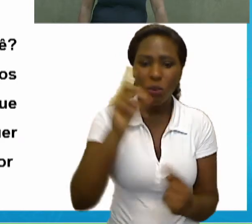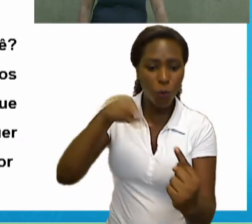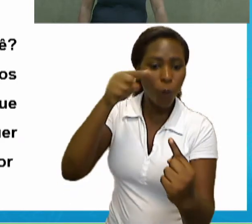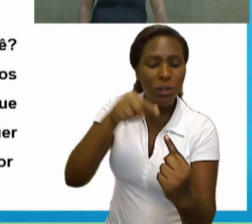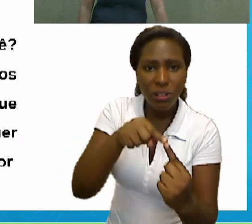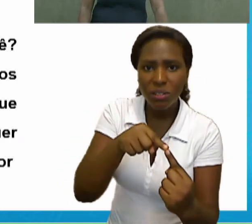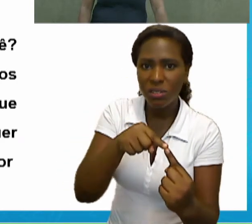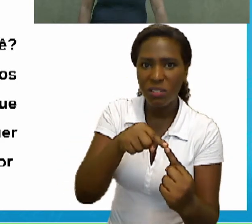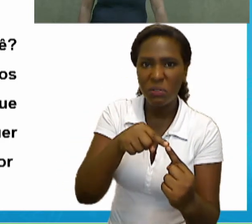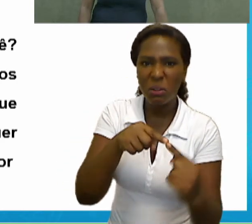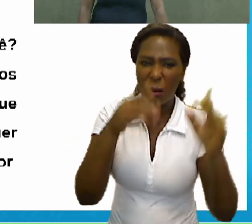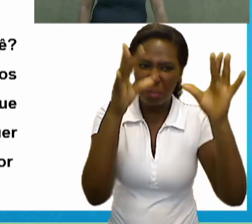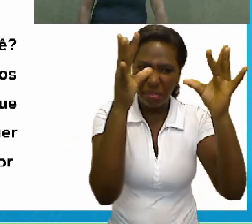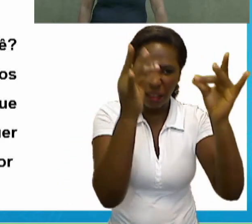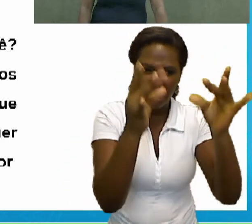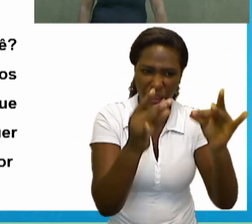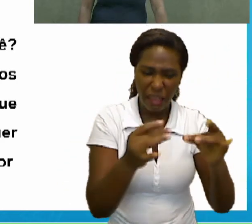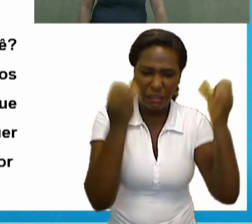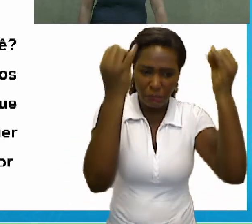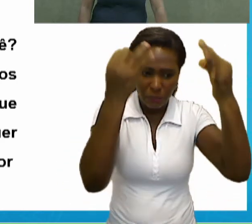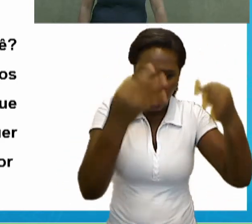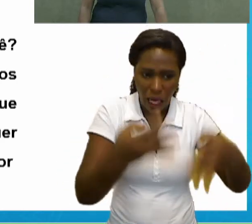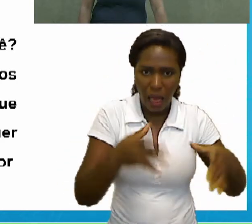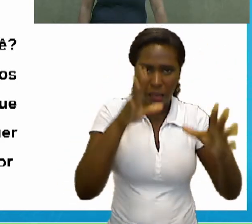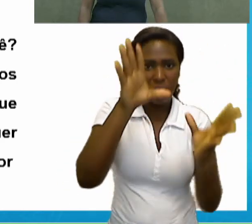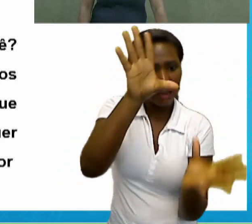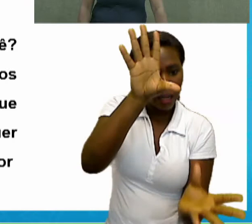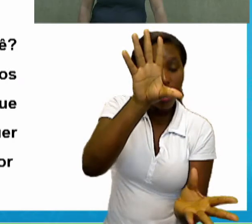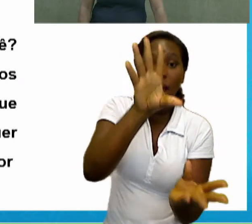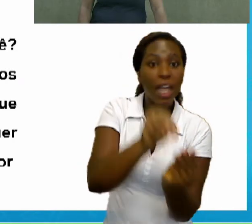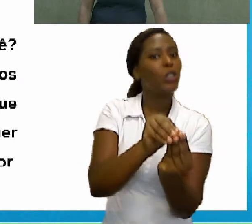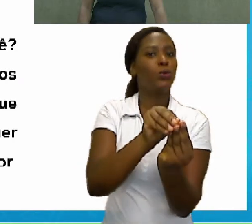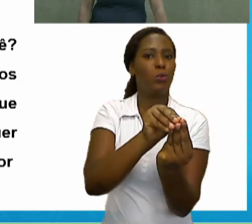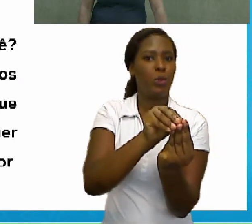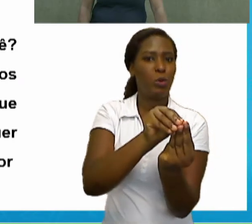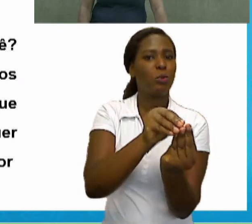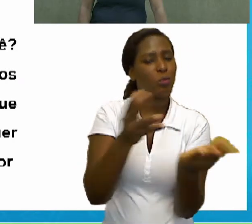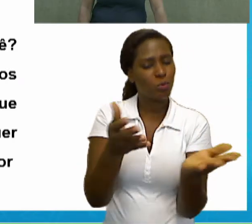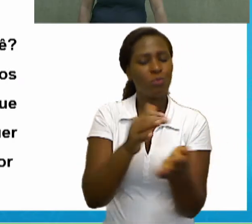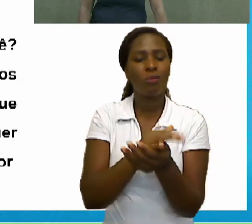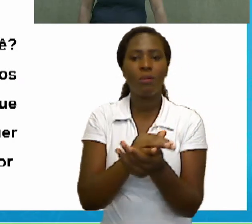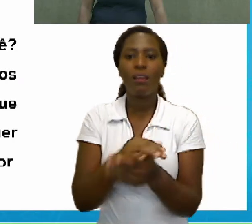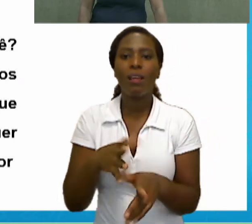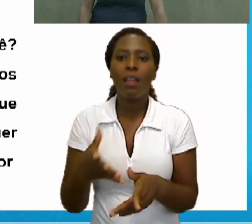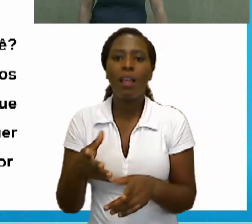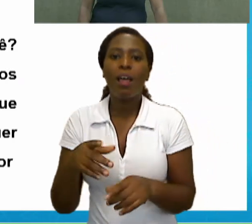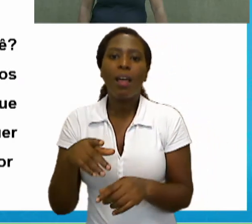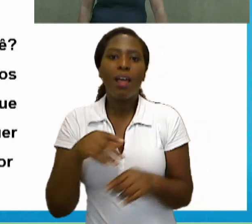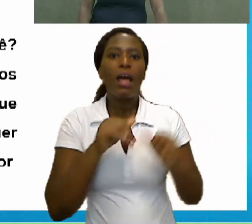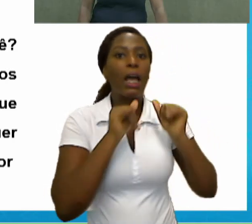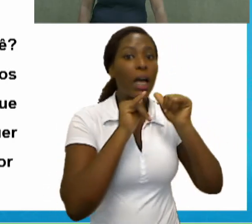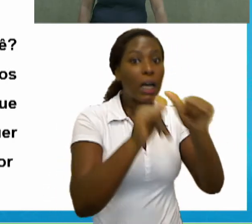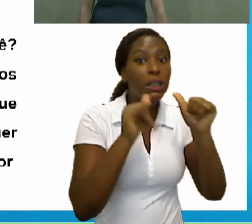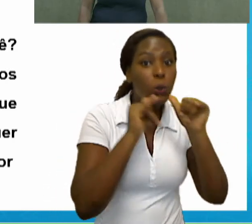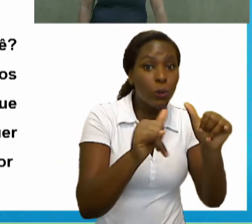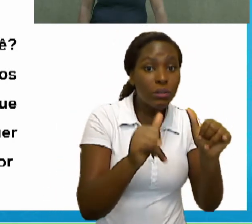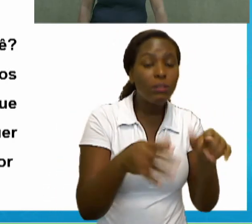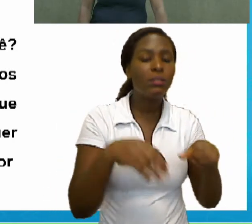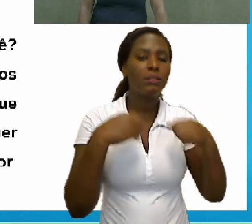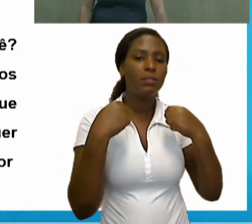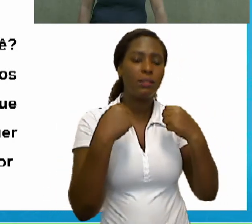notícias, a lide deverá responder às perguntas: o que, quem,